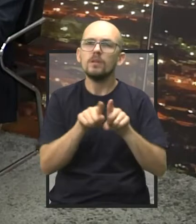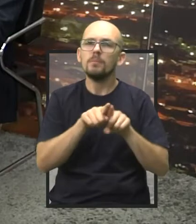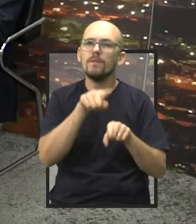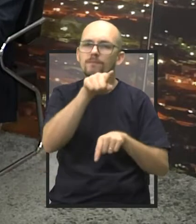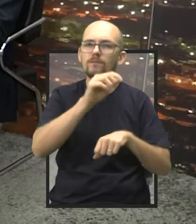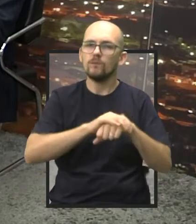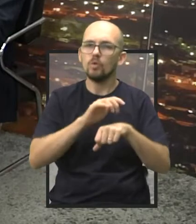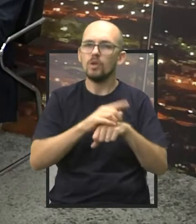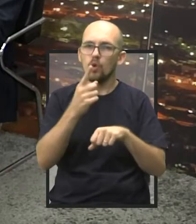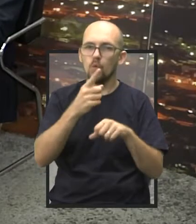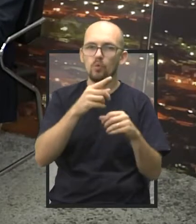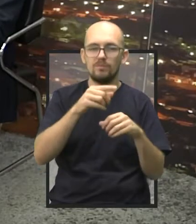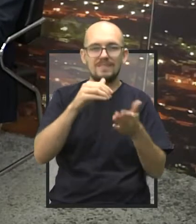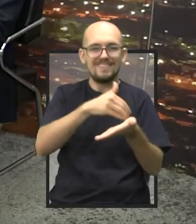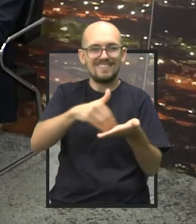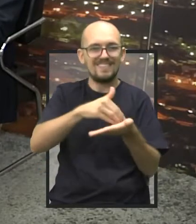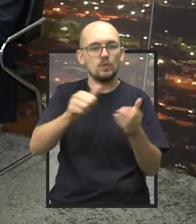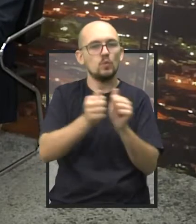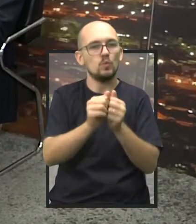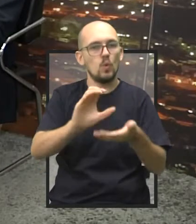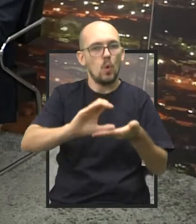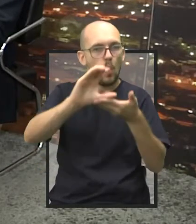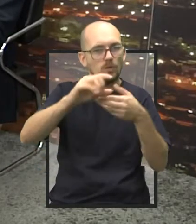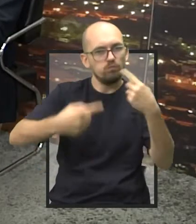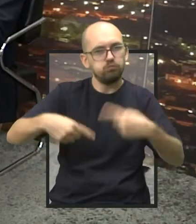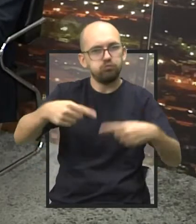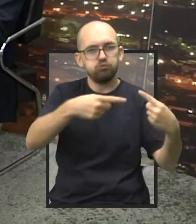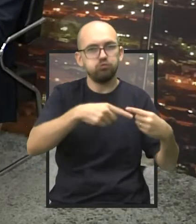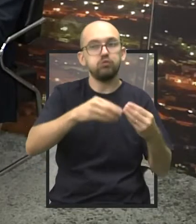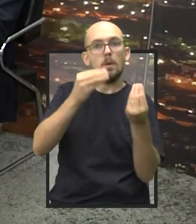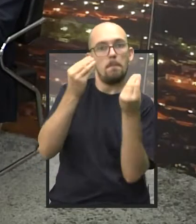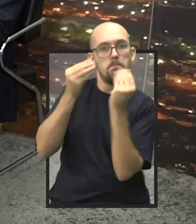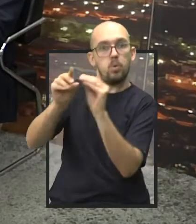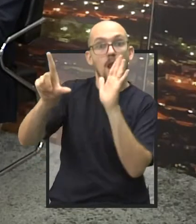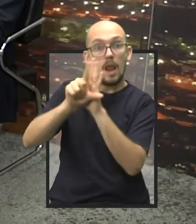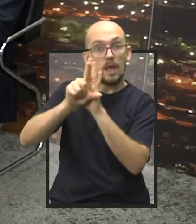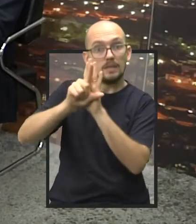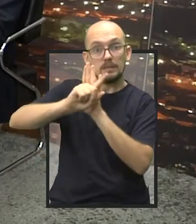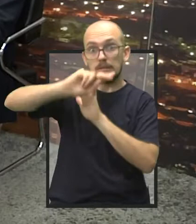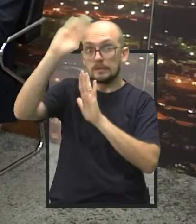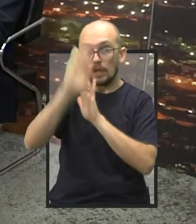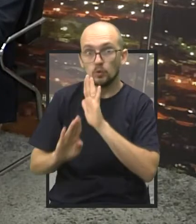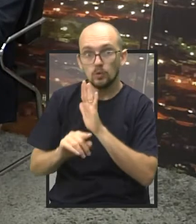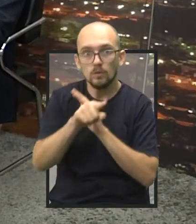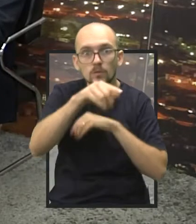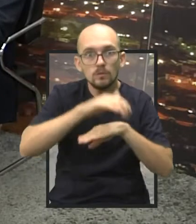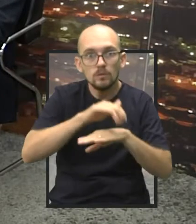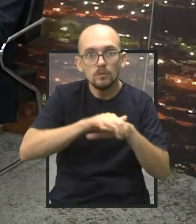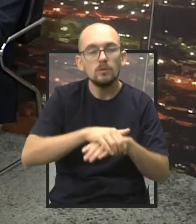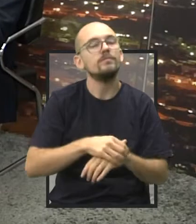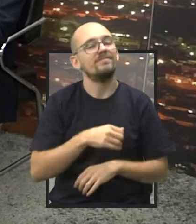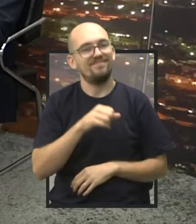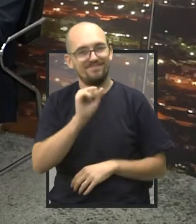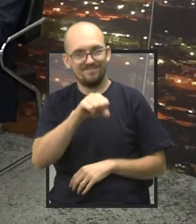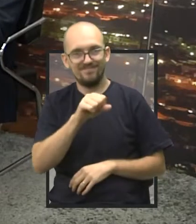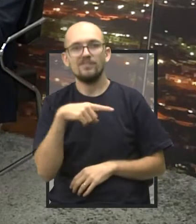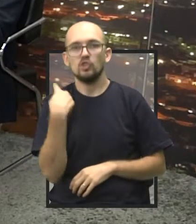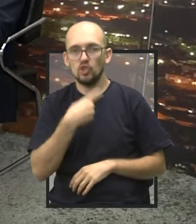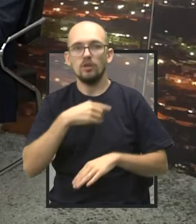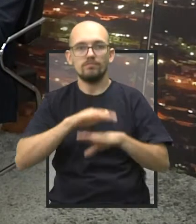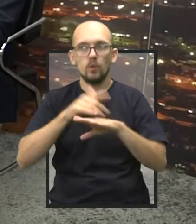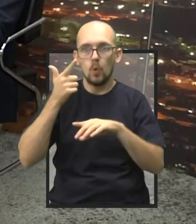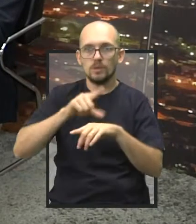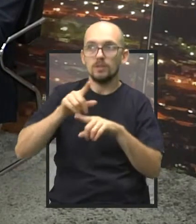a secretaria, juntamente com o conselho, discutiram e virou uma cláusula nacional. Exatamente, a gente conseguiu uma alteração no Ministério